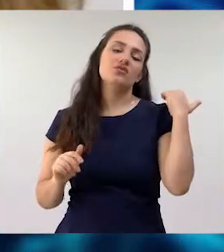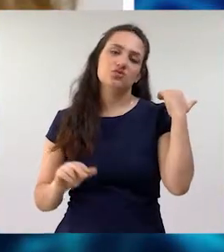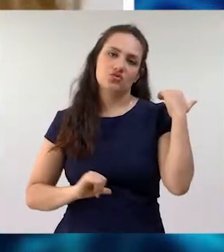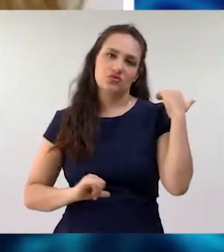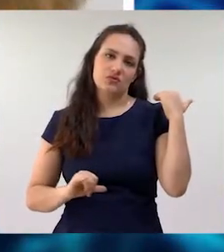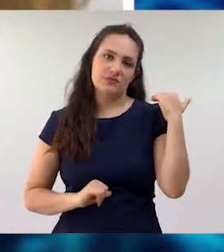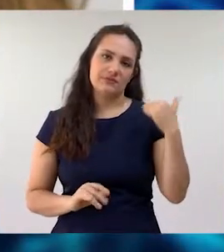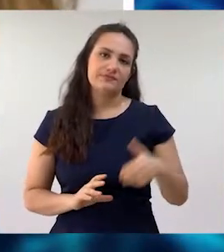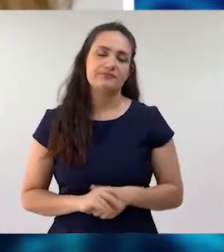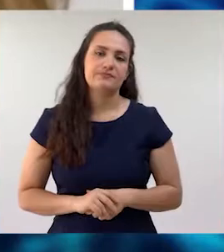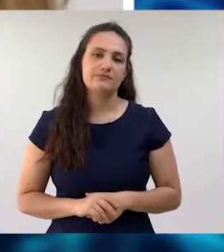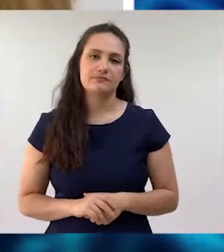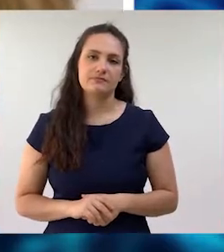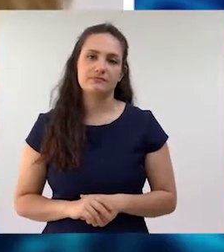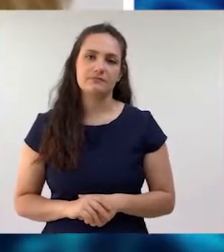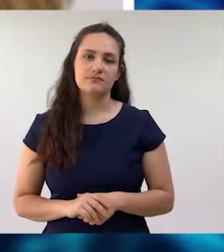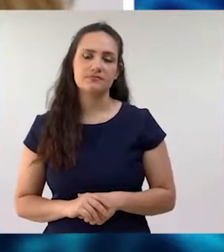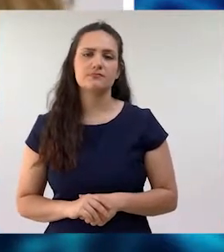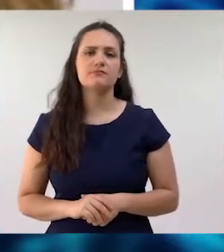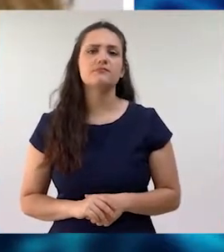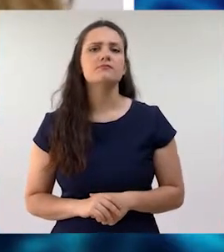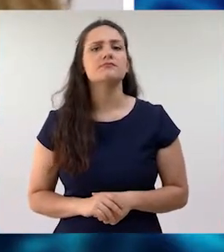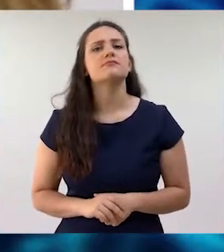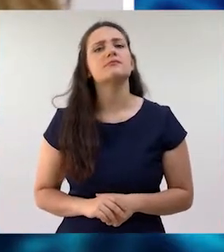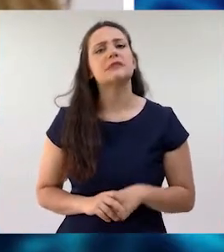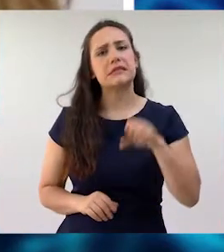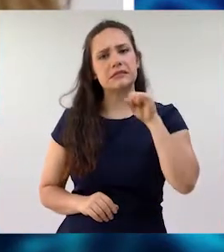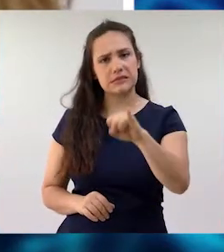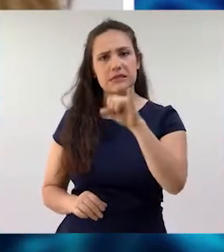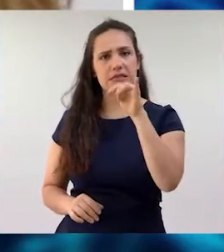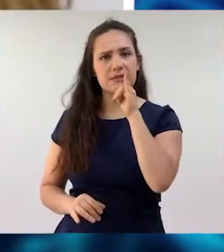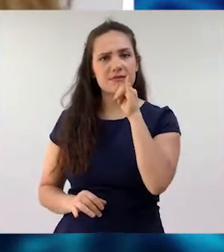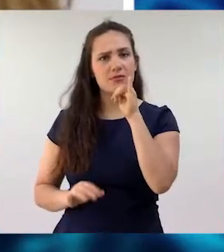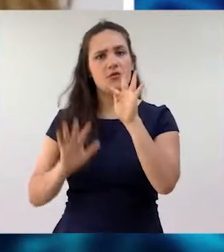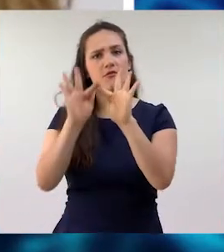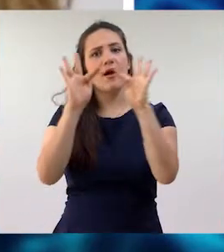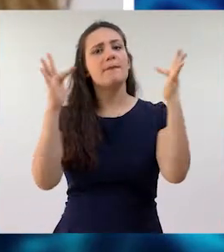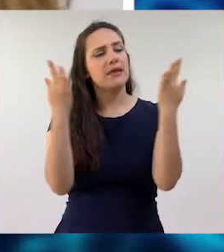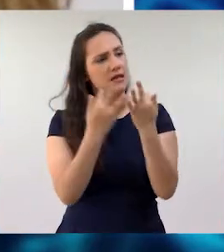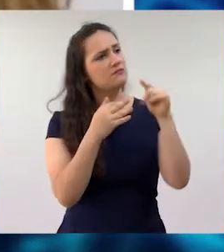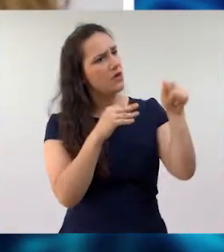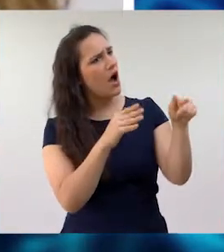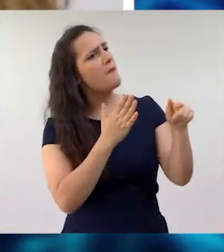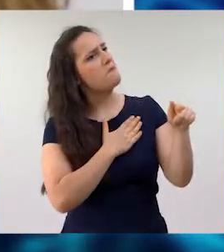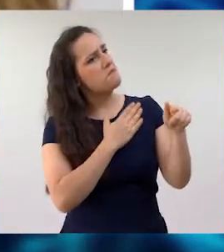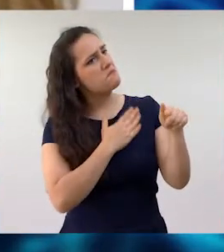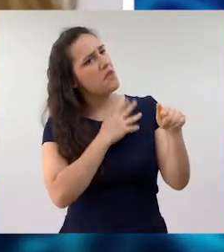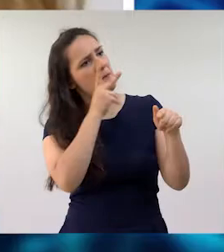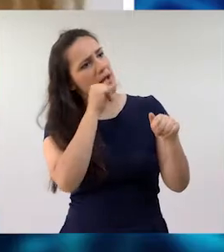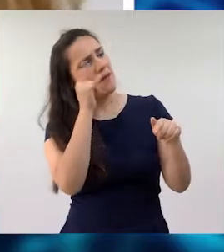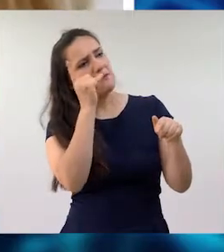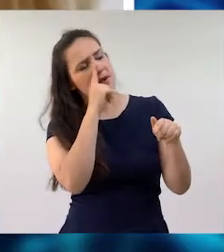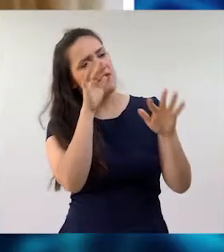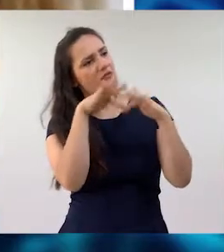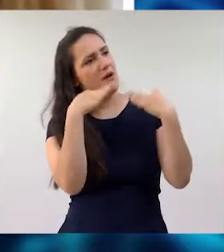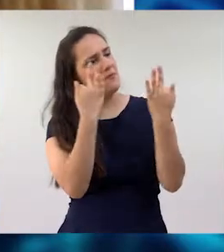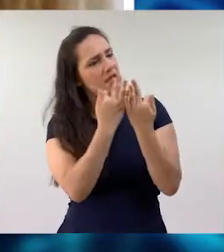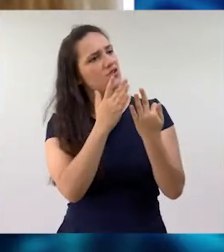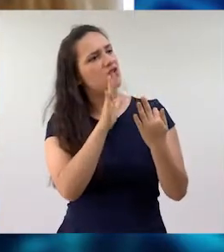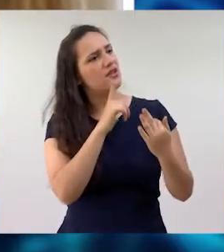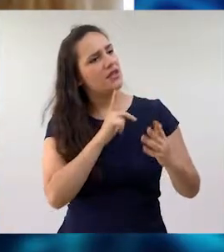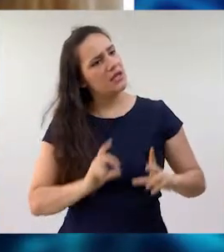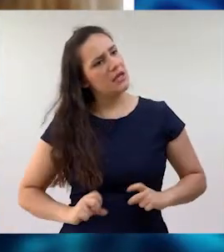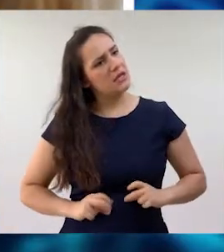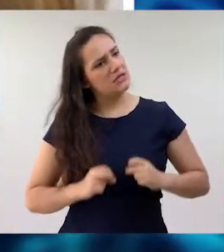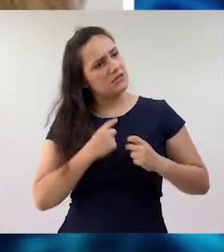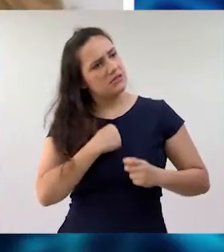com que esse paciente possa ter um tratamento curativo. E quem já tem na família, a partir de que idade? Já tem que monitorar?